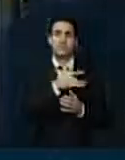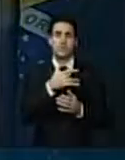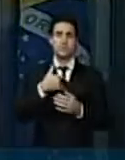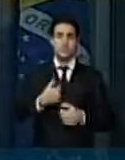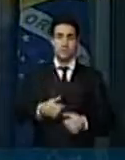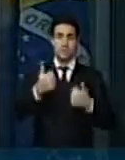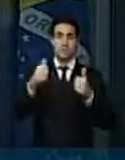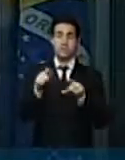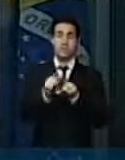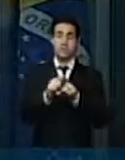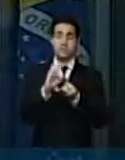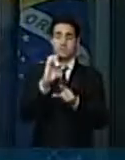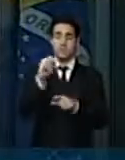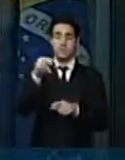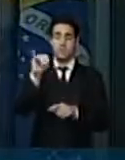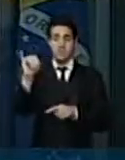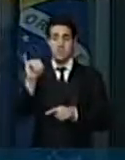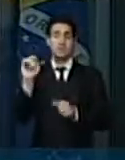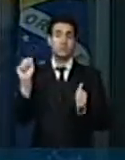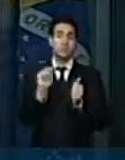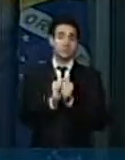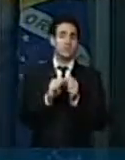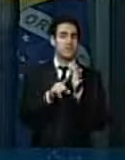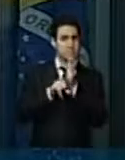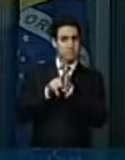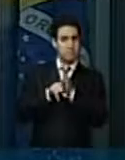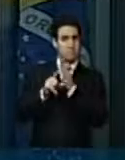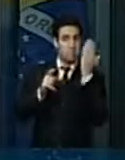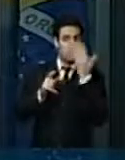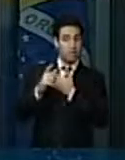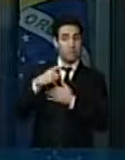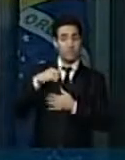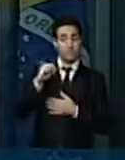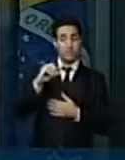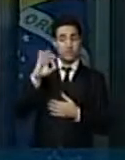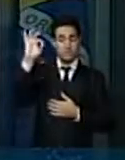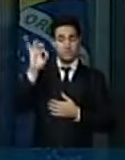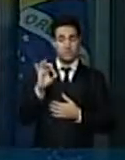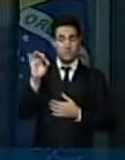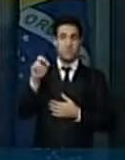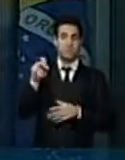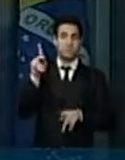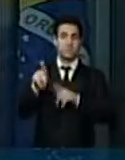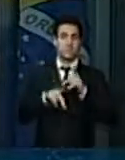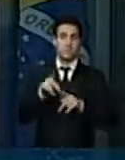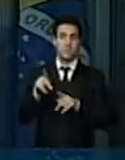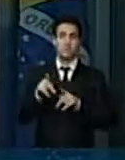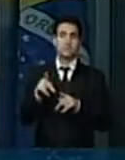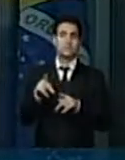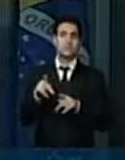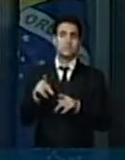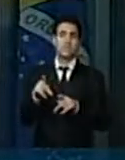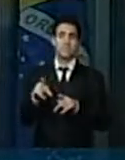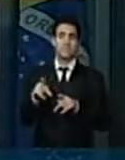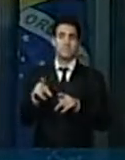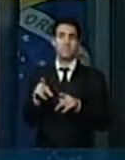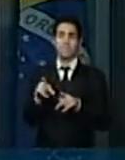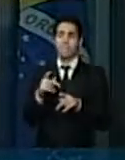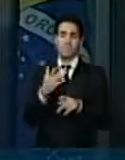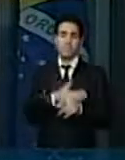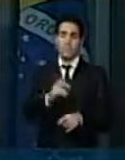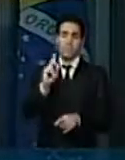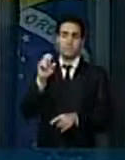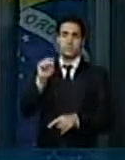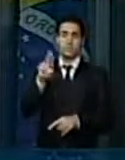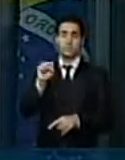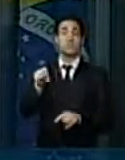como também a CNI, através de sua pesquisa, demonstra que mais de 80% da população brasileira reprova o SUS. É necessário, sim, agora,